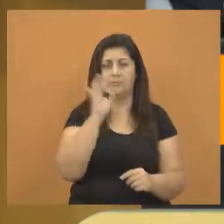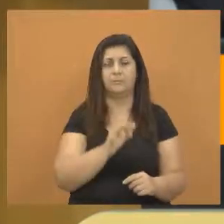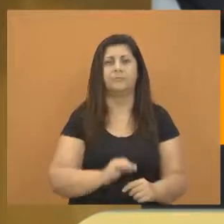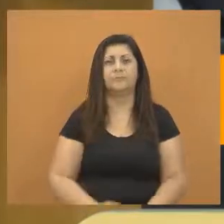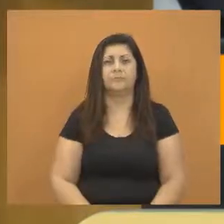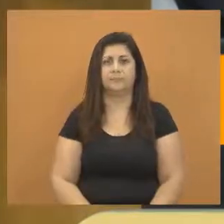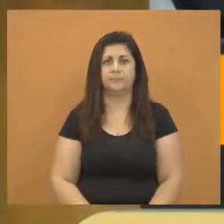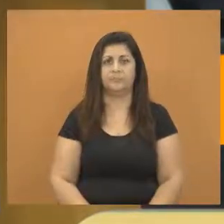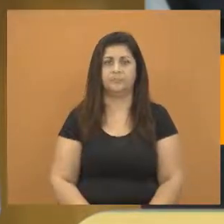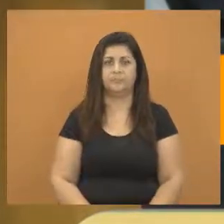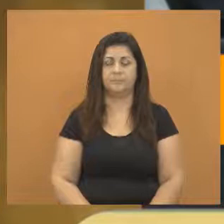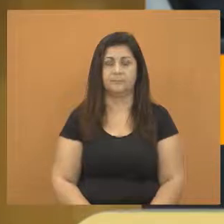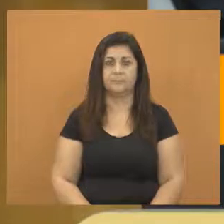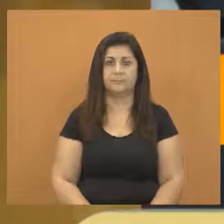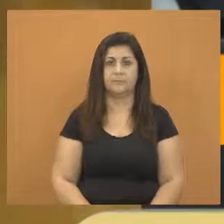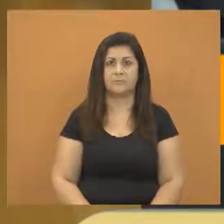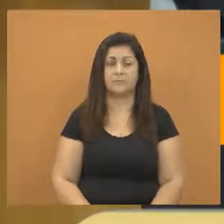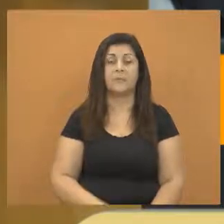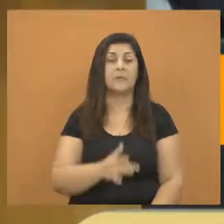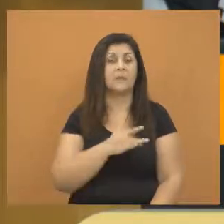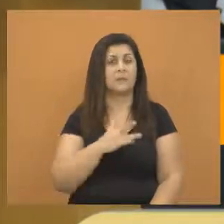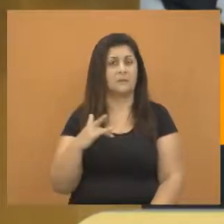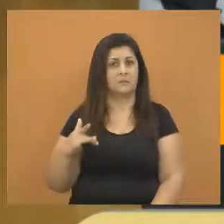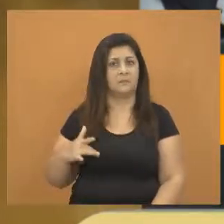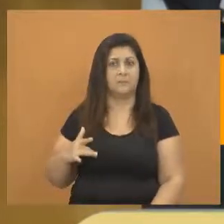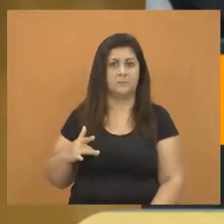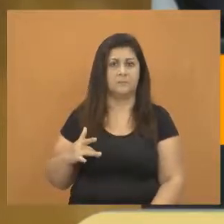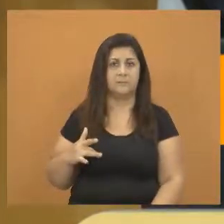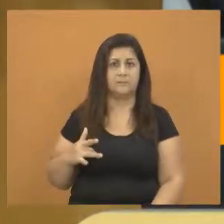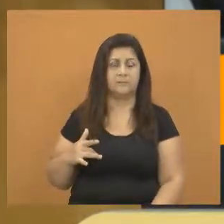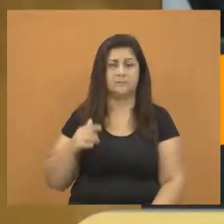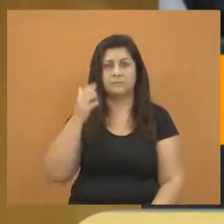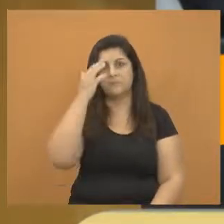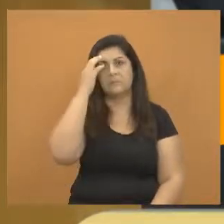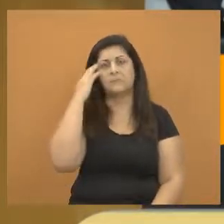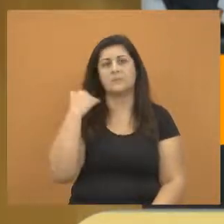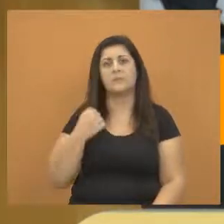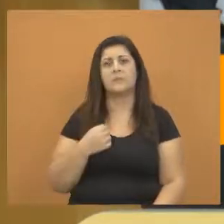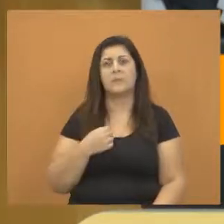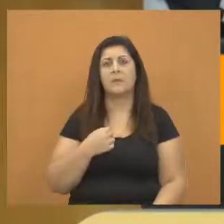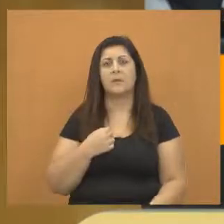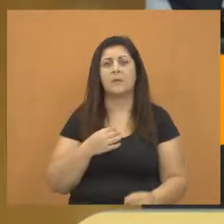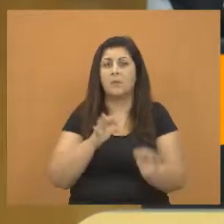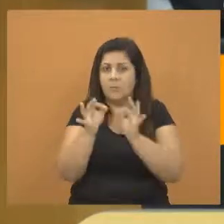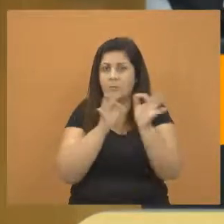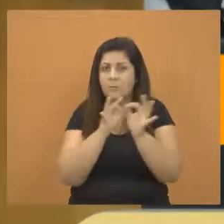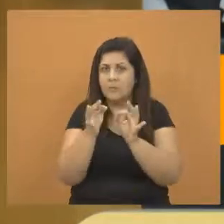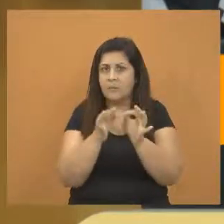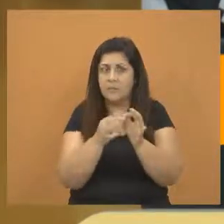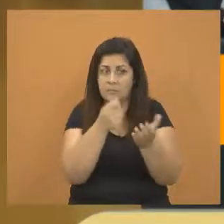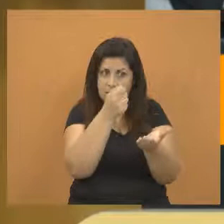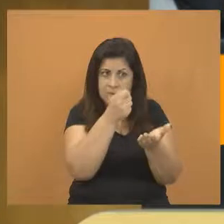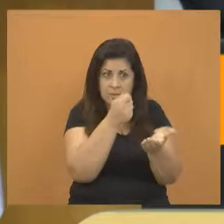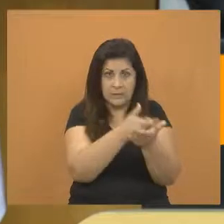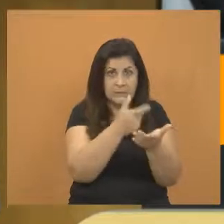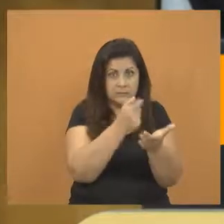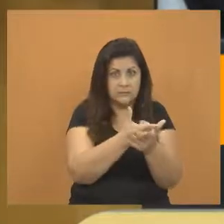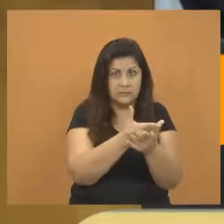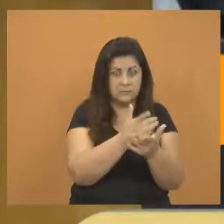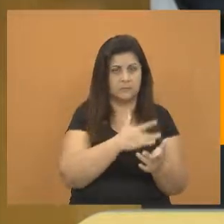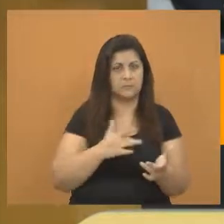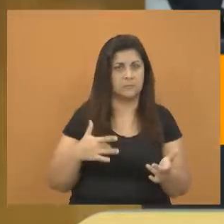2%. Na saúde, a estimativa de investimentos em saúde para os